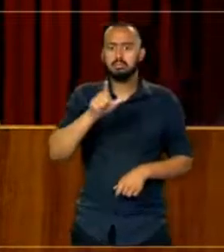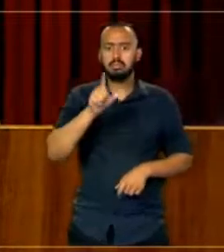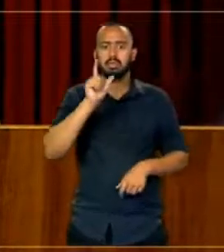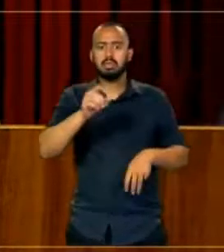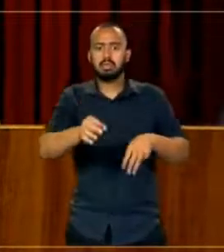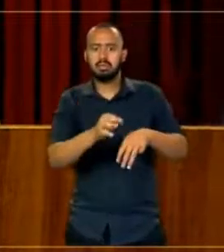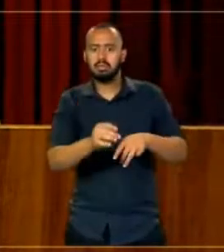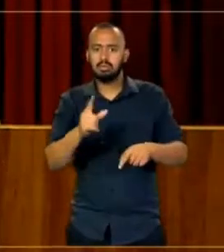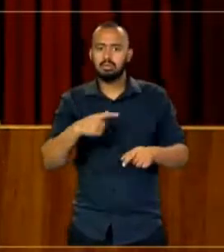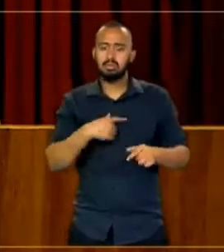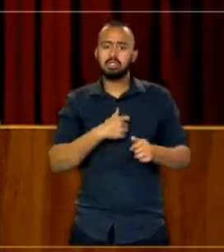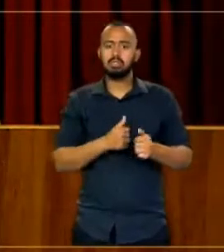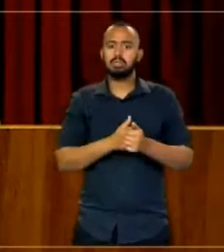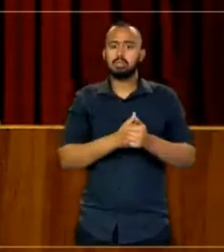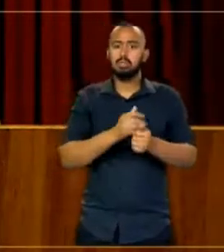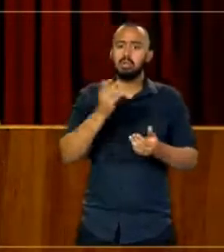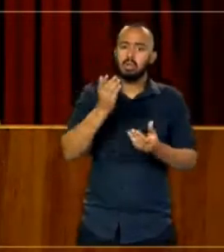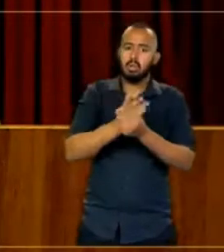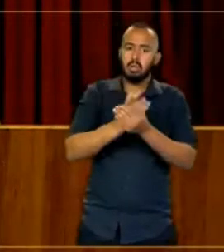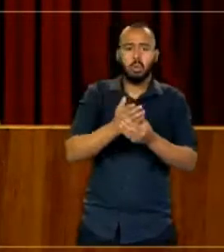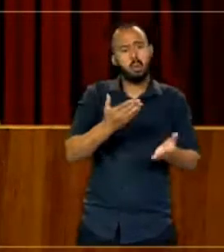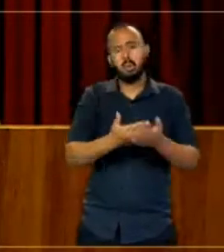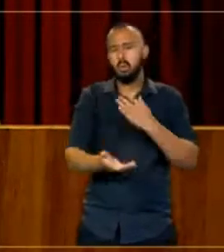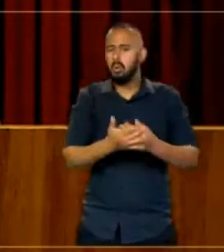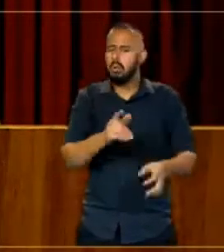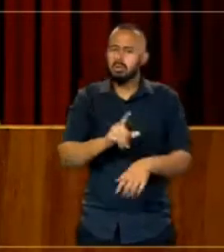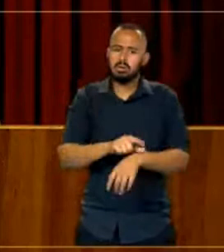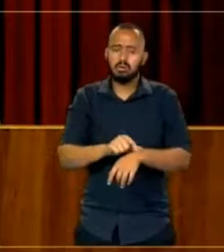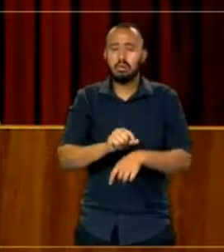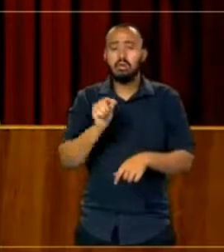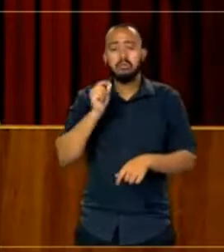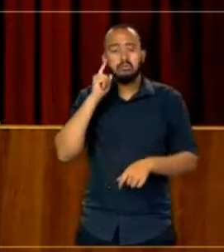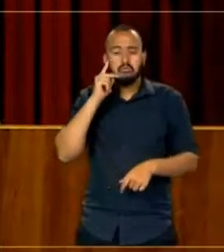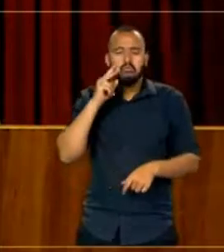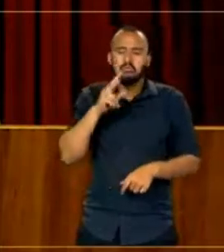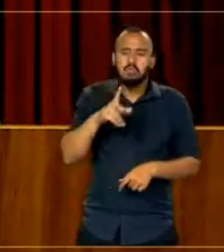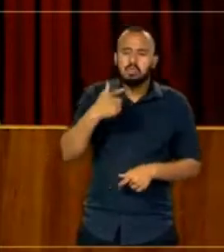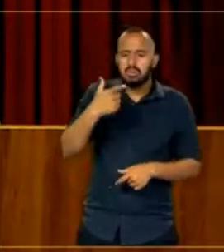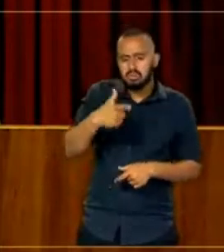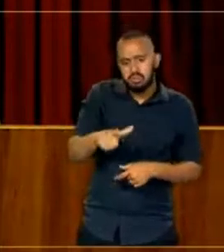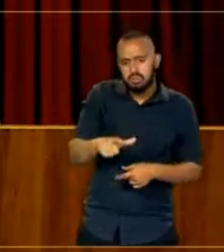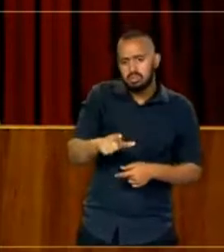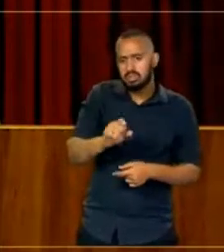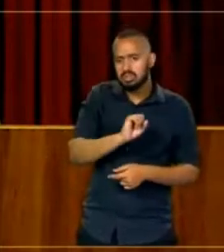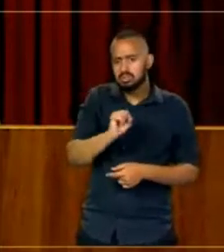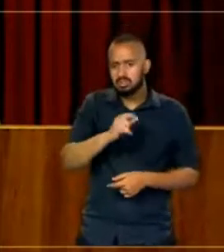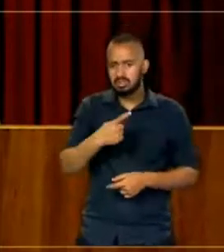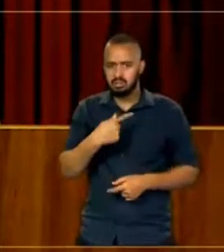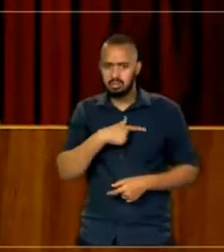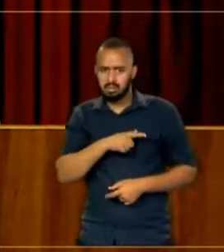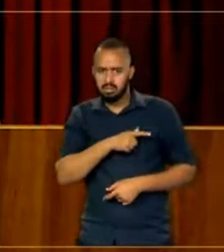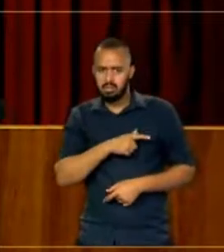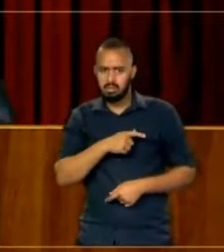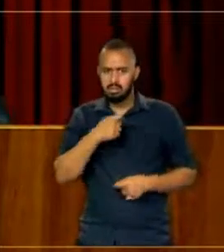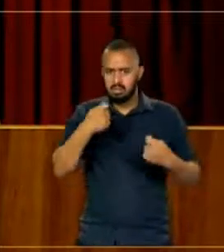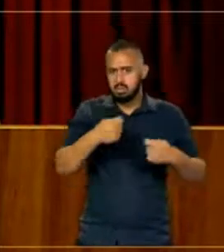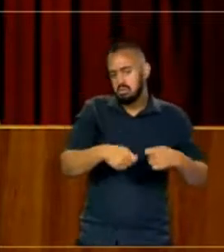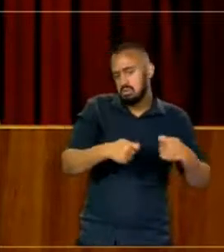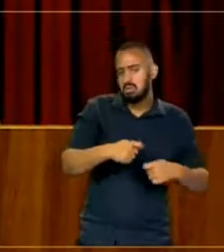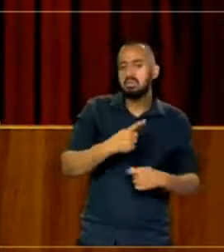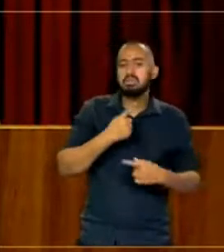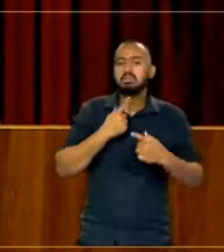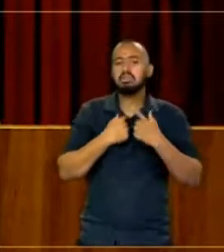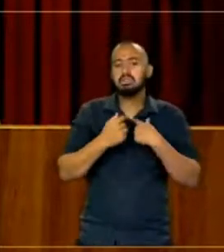condução do processo, a qualquer momento, rever a tutela, se verificar a desnecessidade do caráter inibitório